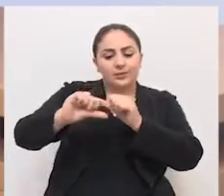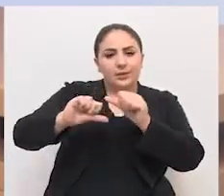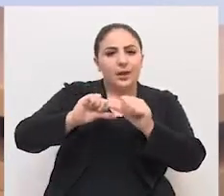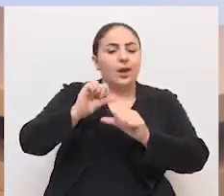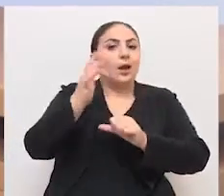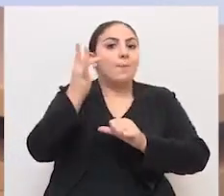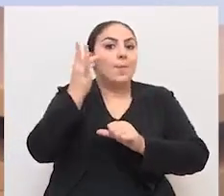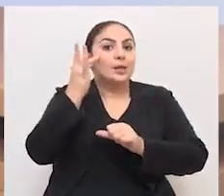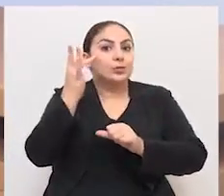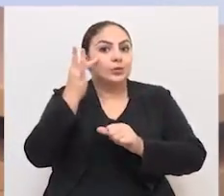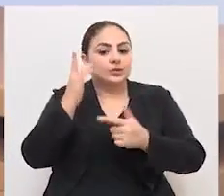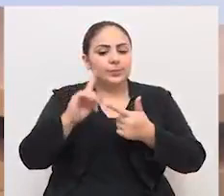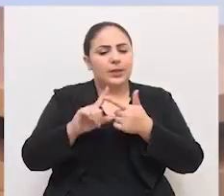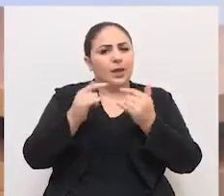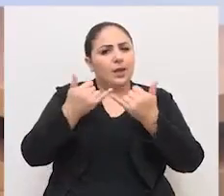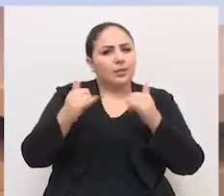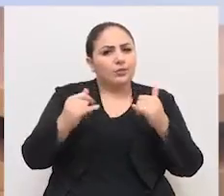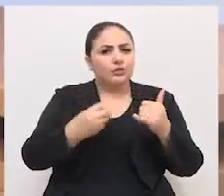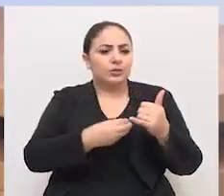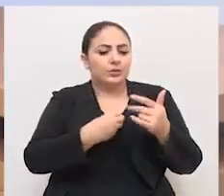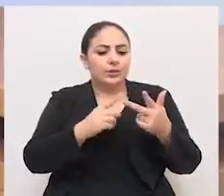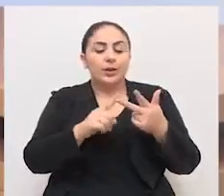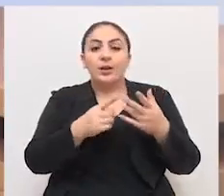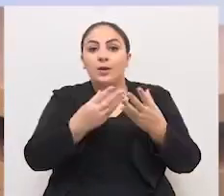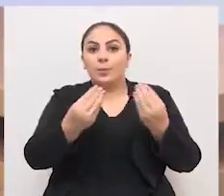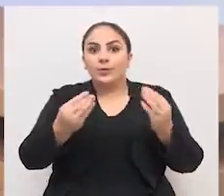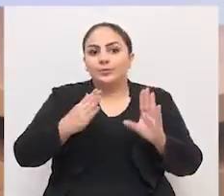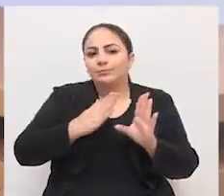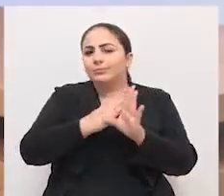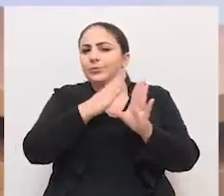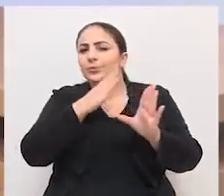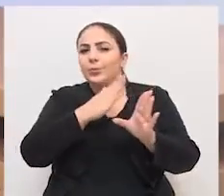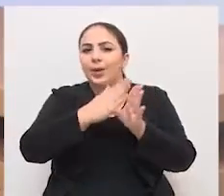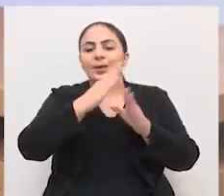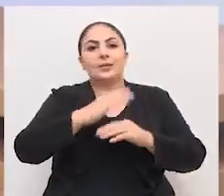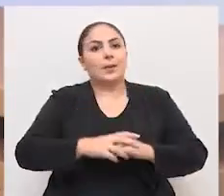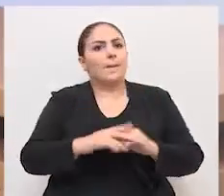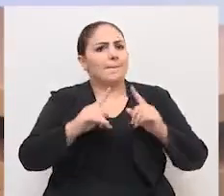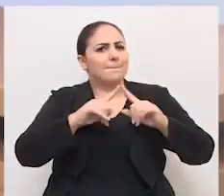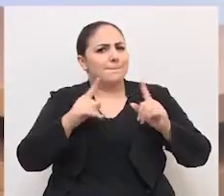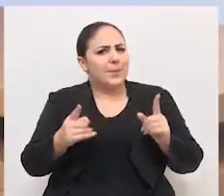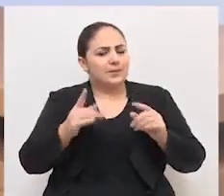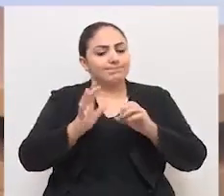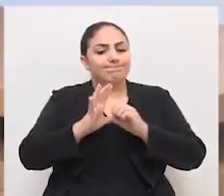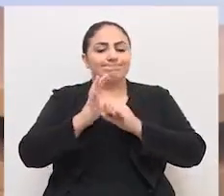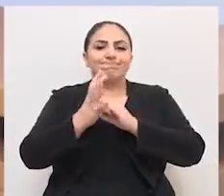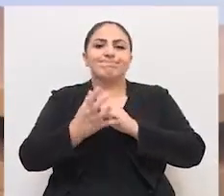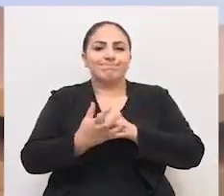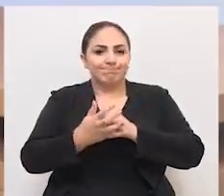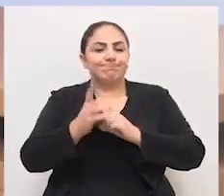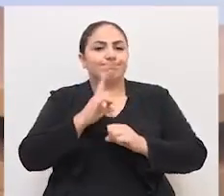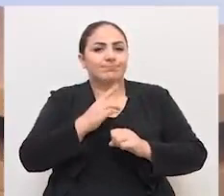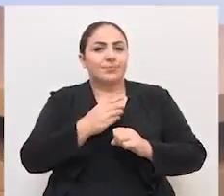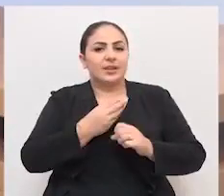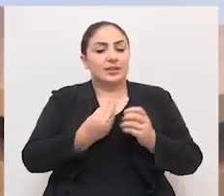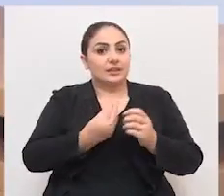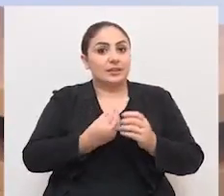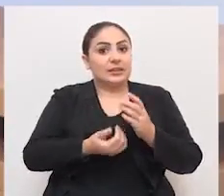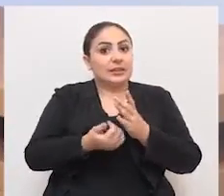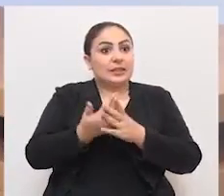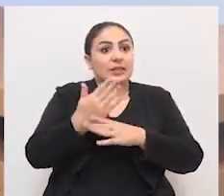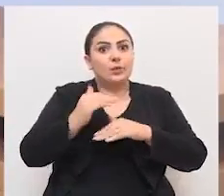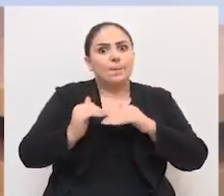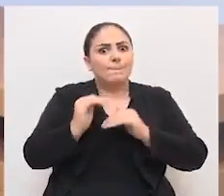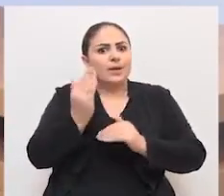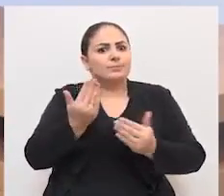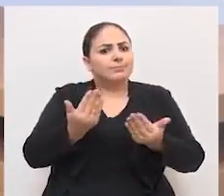que traz amadurecimento, energia de vida e muitas descobertas. Mas a pandemia da Covid está